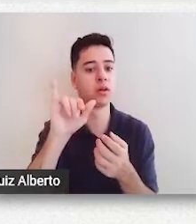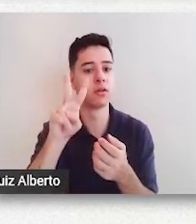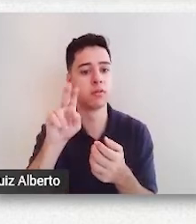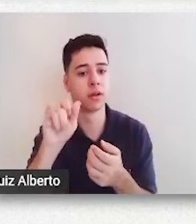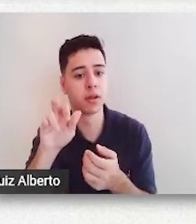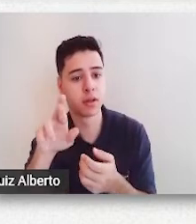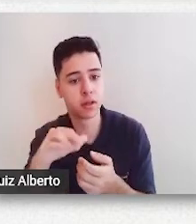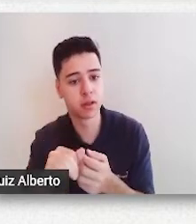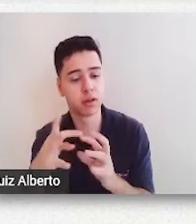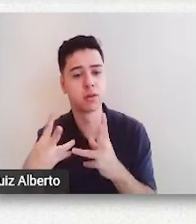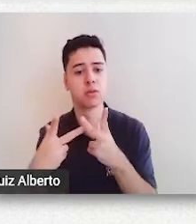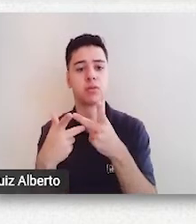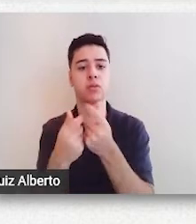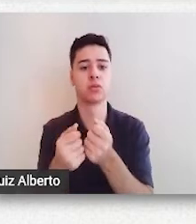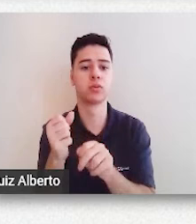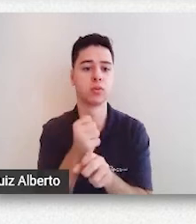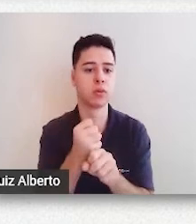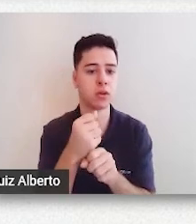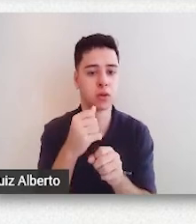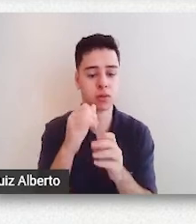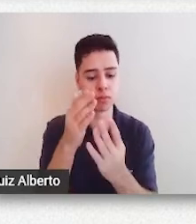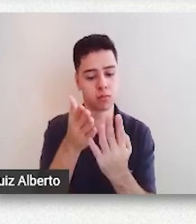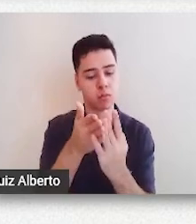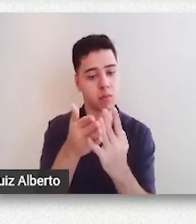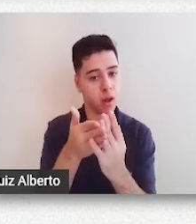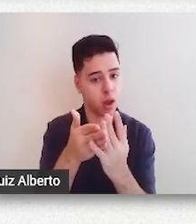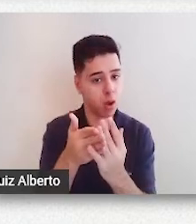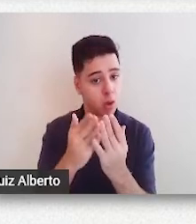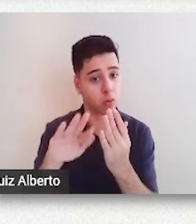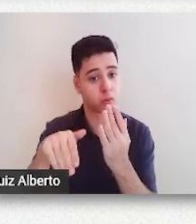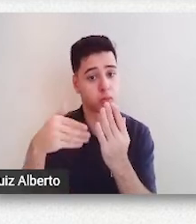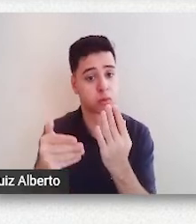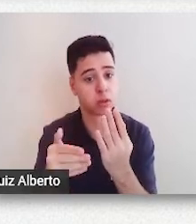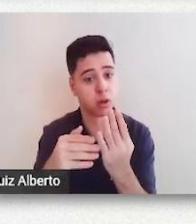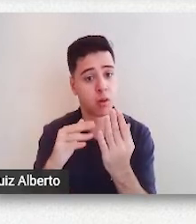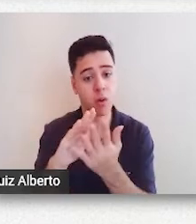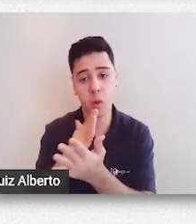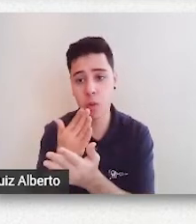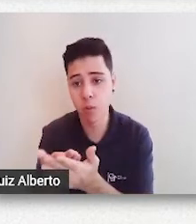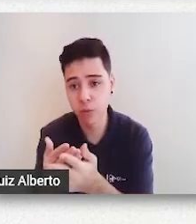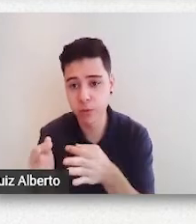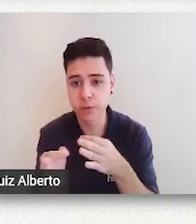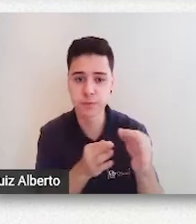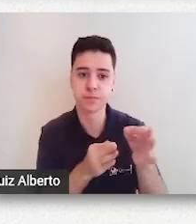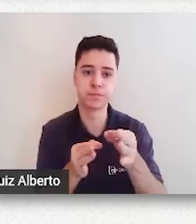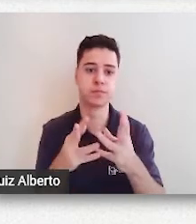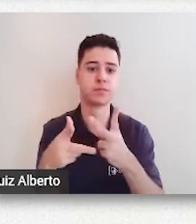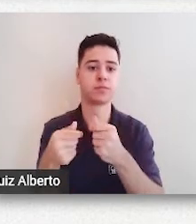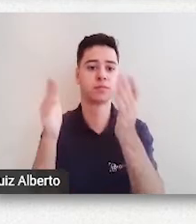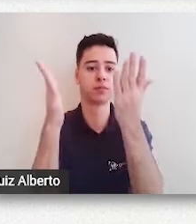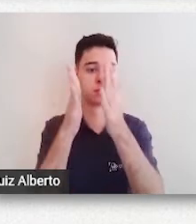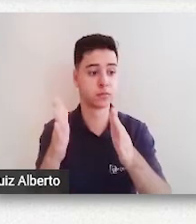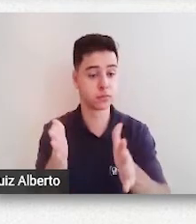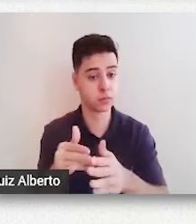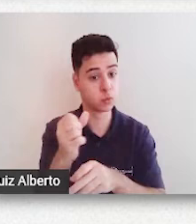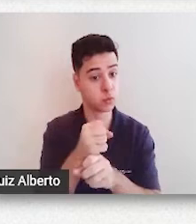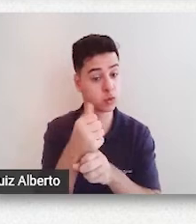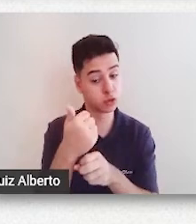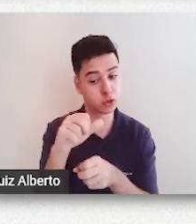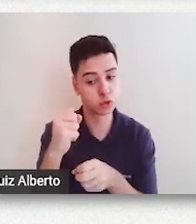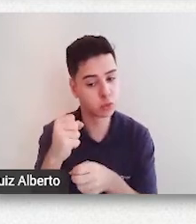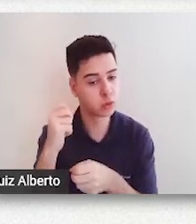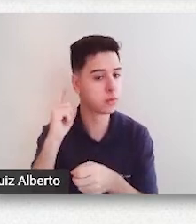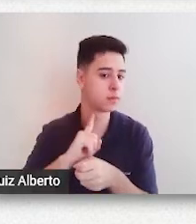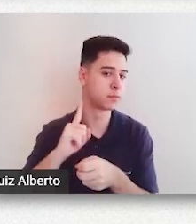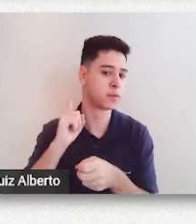escultura devocional na época barroca, e também esses aspectos estilísticos da estatuária religiosa no século XVIII em Minas Gerais, do